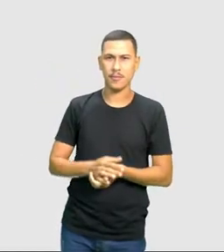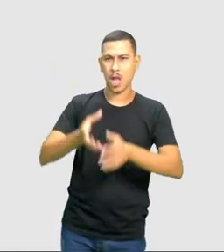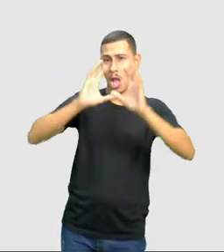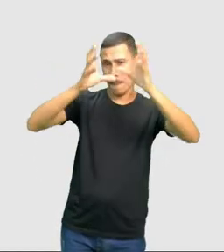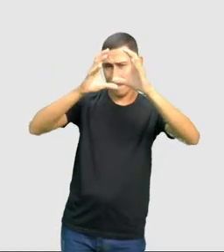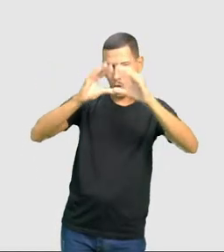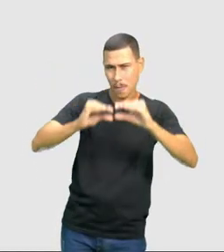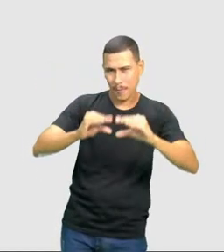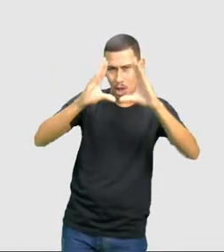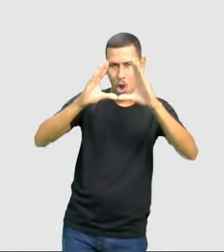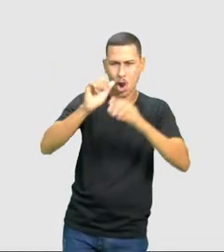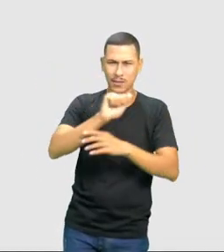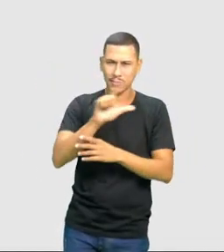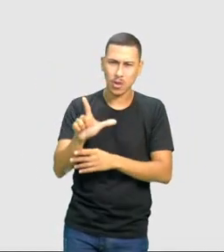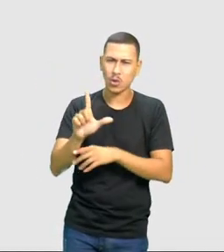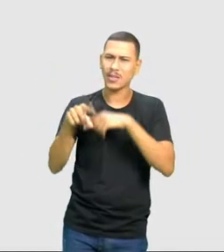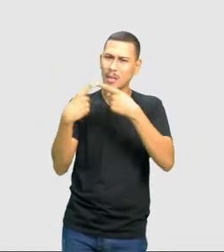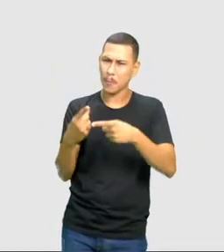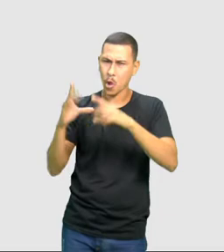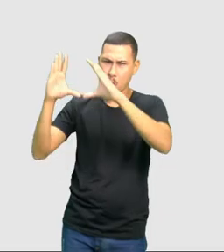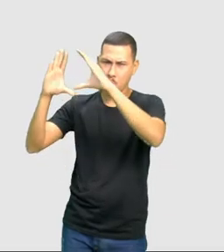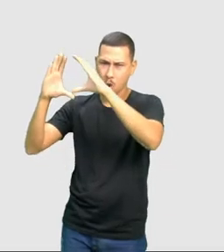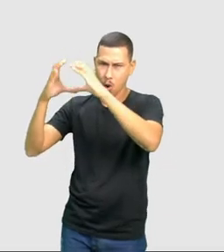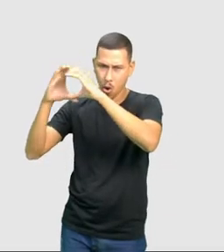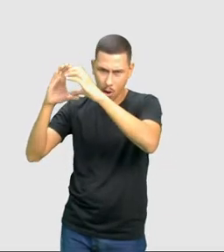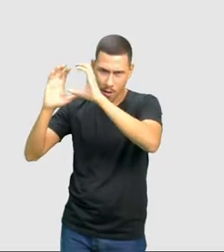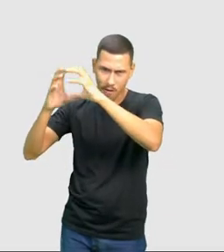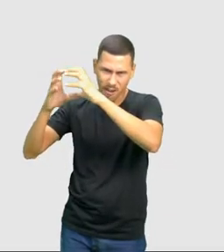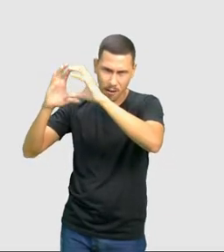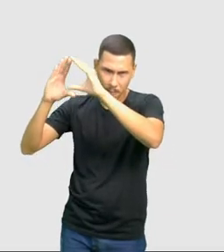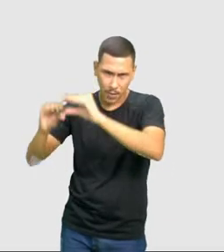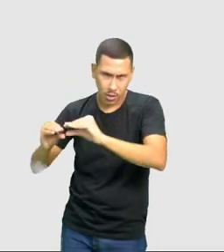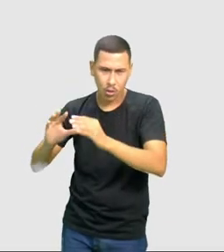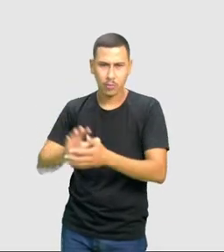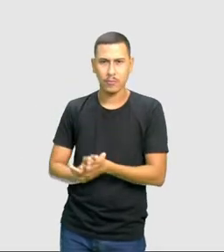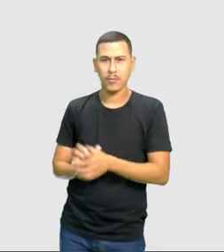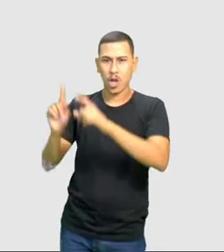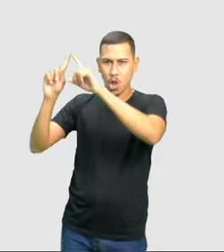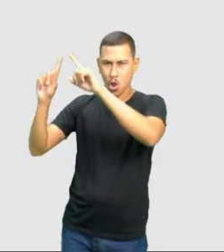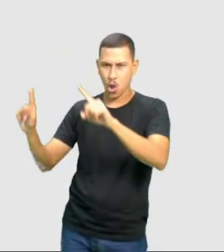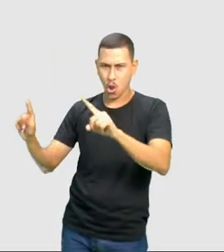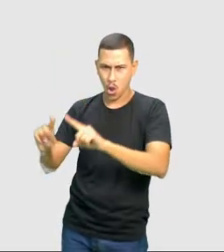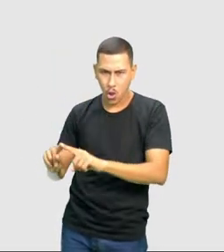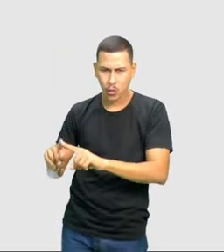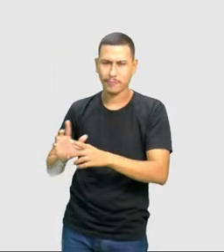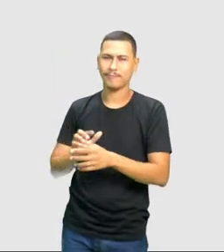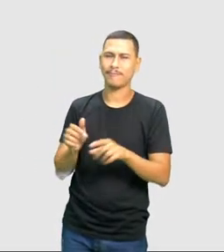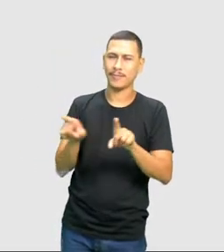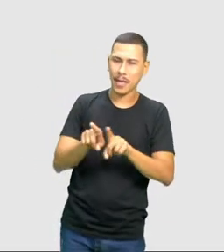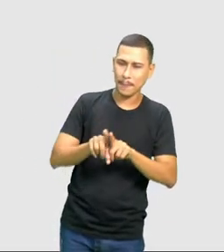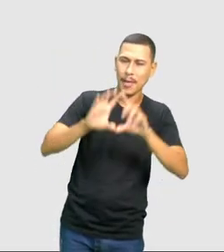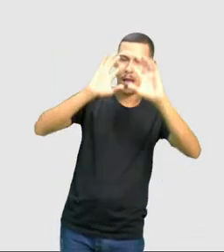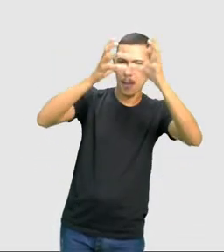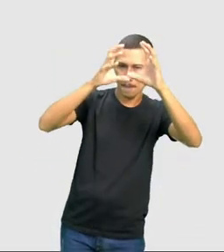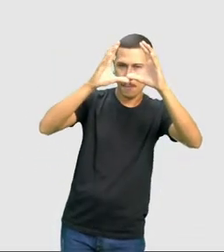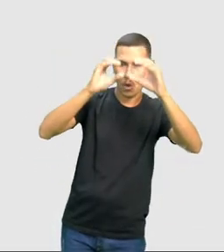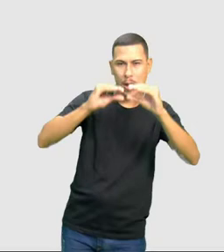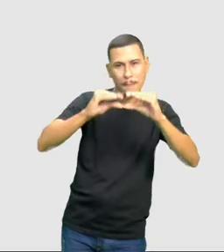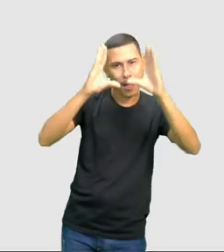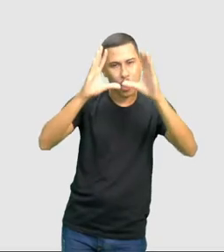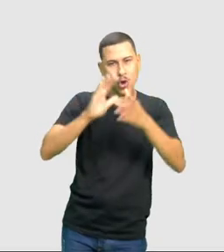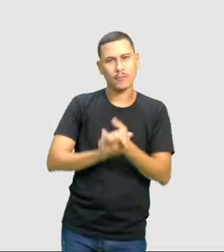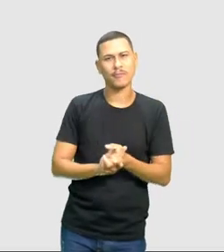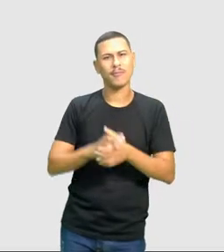maior azul e uma bola menor. O losango e uma bola menor. E a bola maior